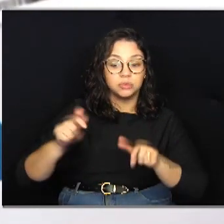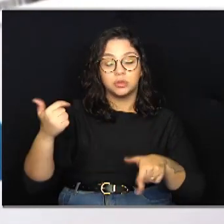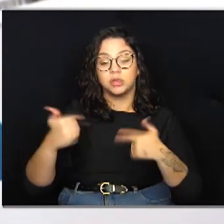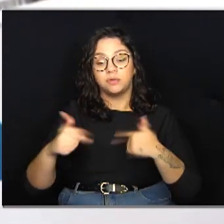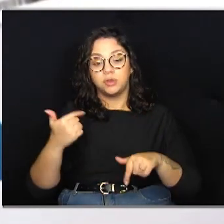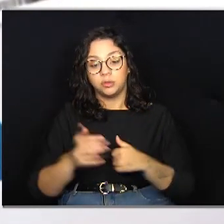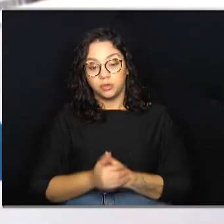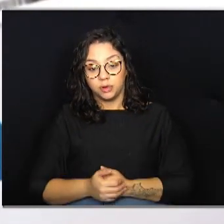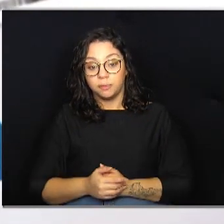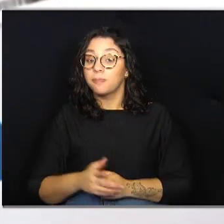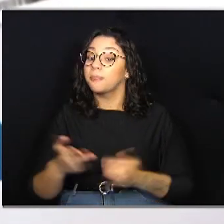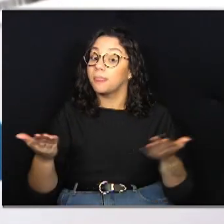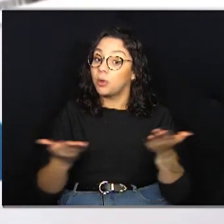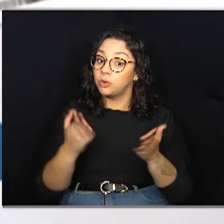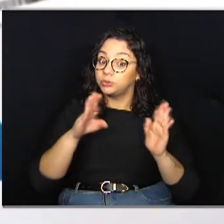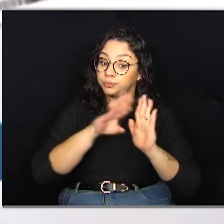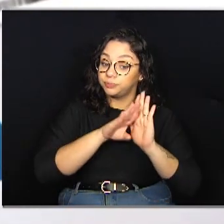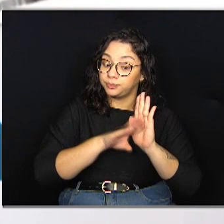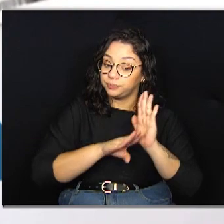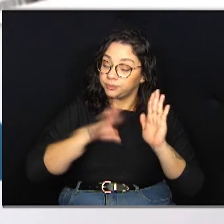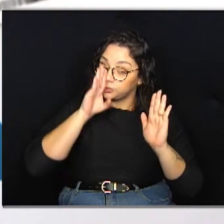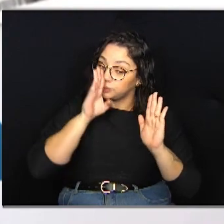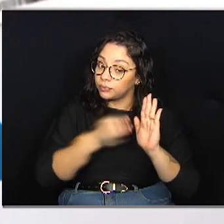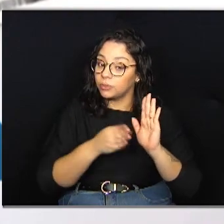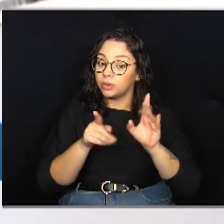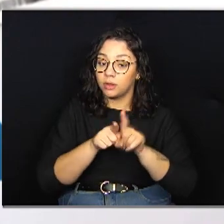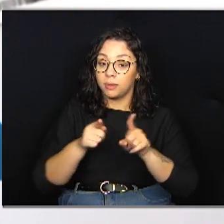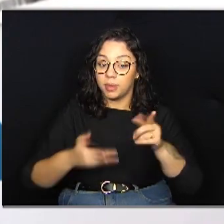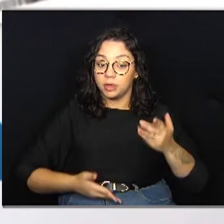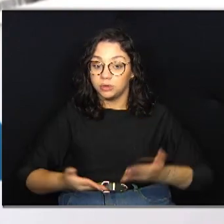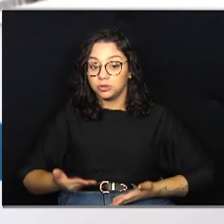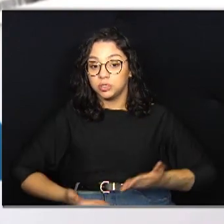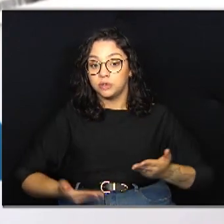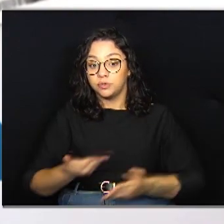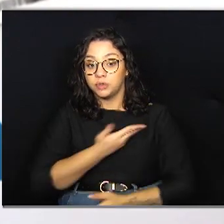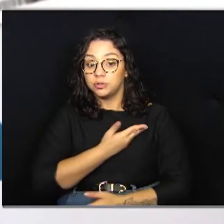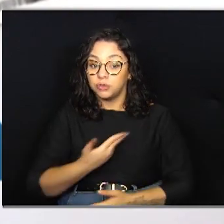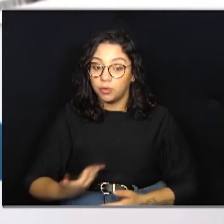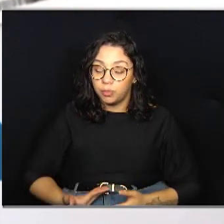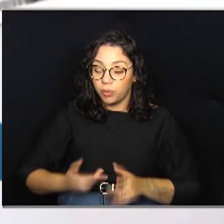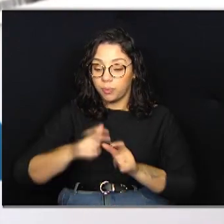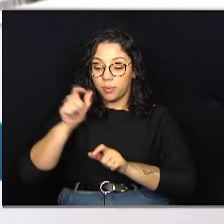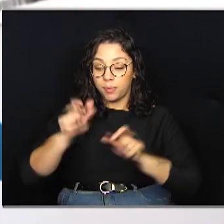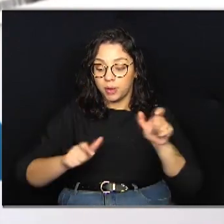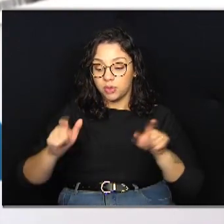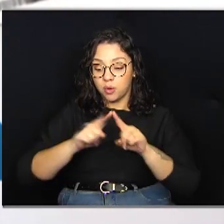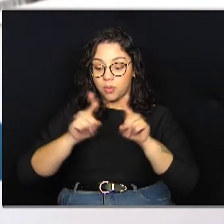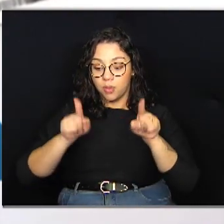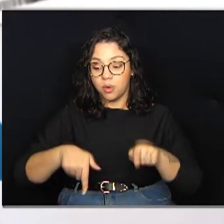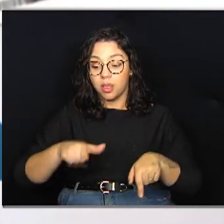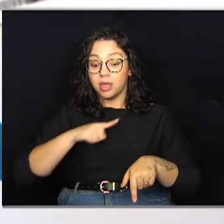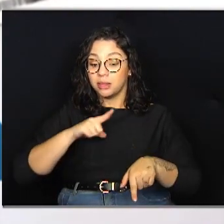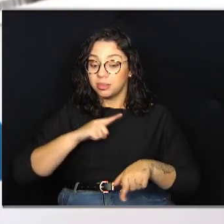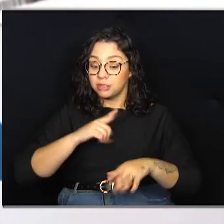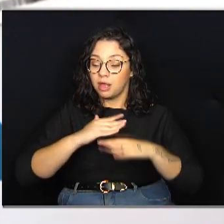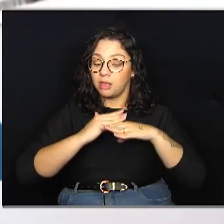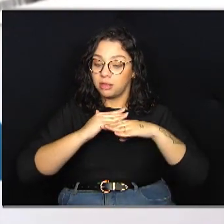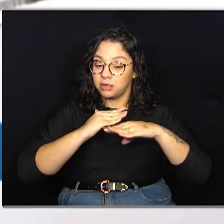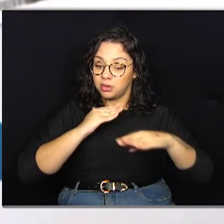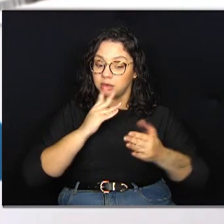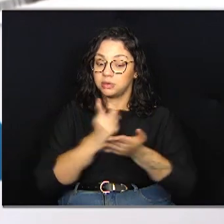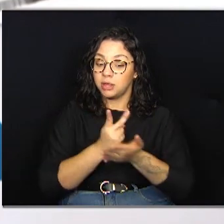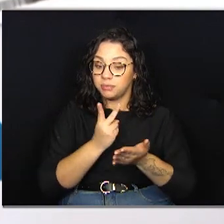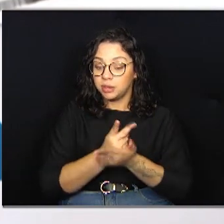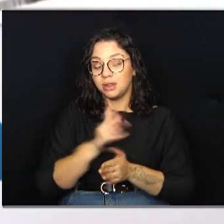Aqui a pauta foi muito localizada também no serviço público. Servidores públicos têm estabilidade e, por conta disso, muitas